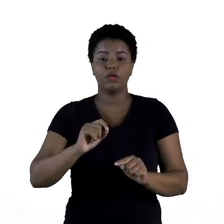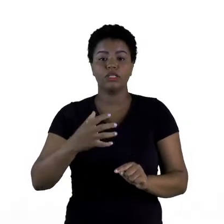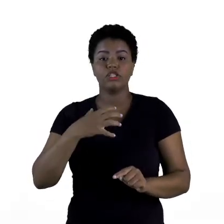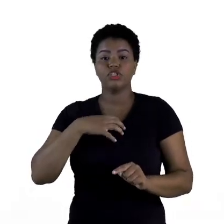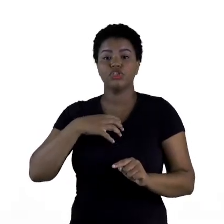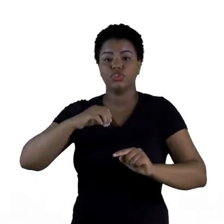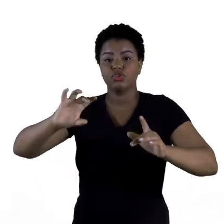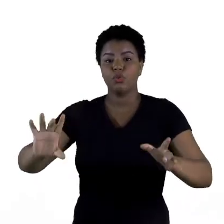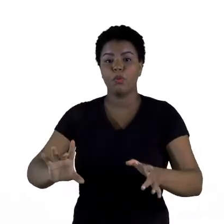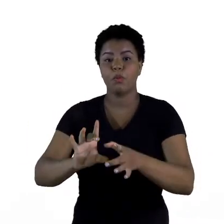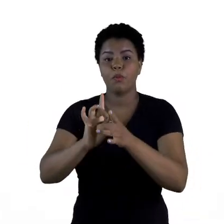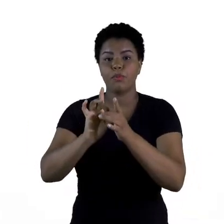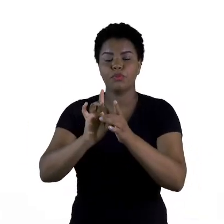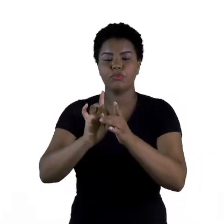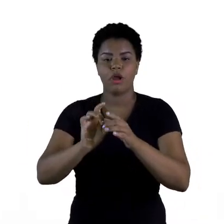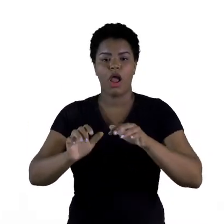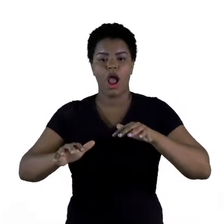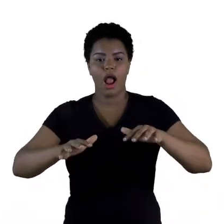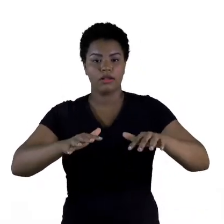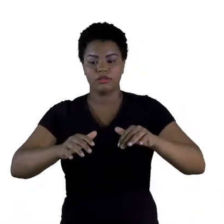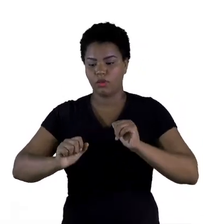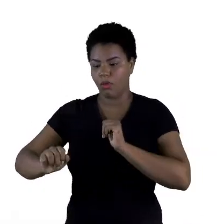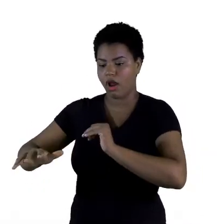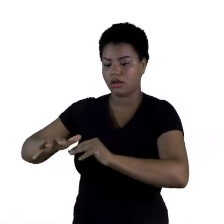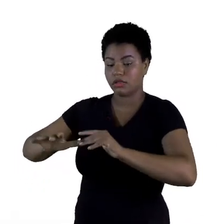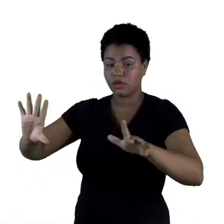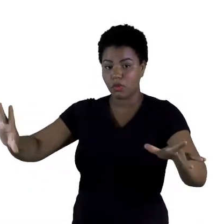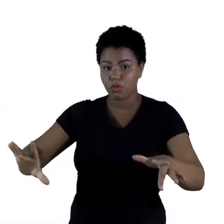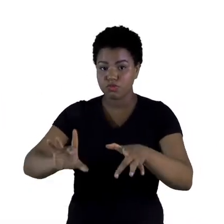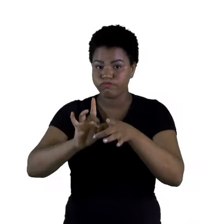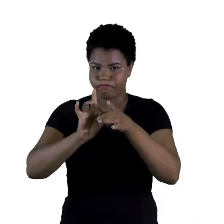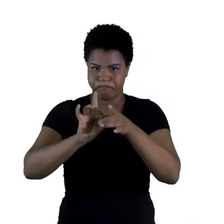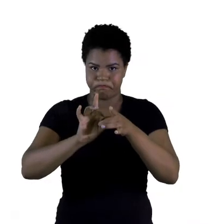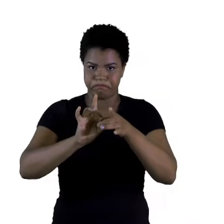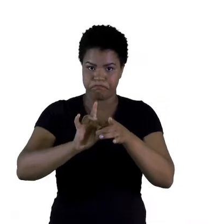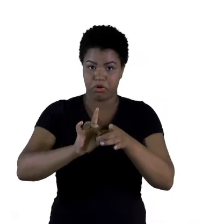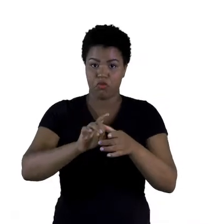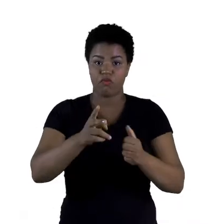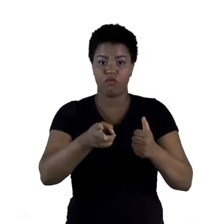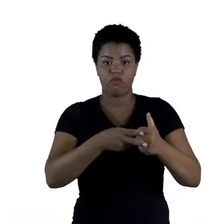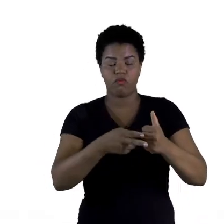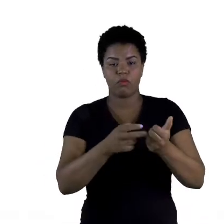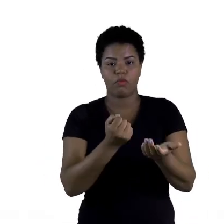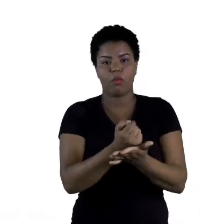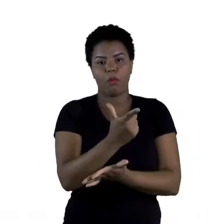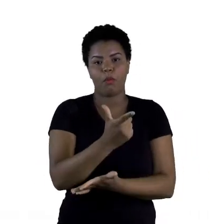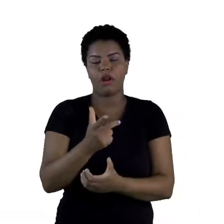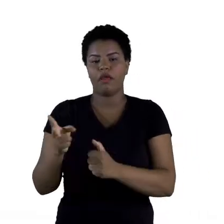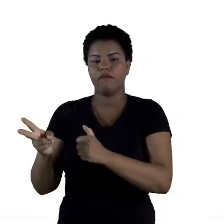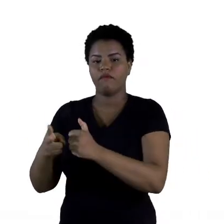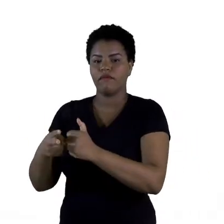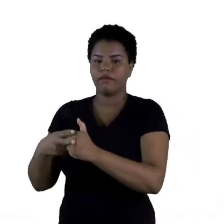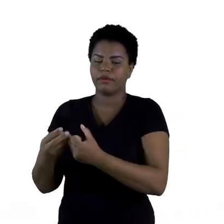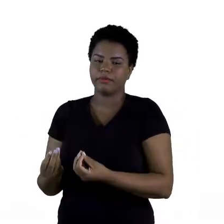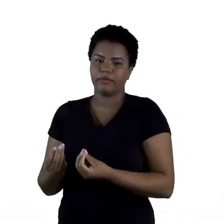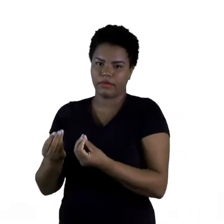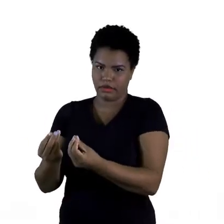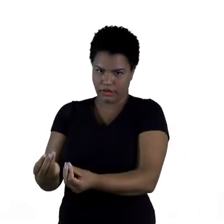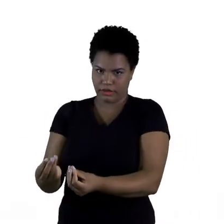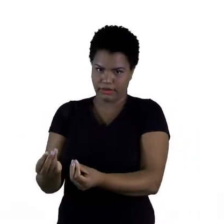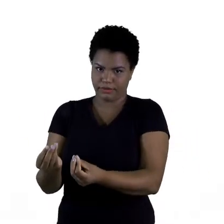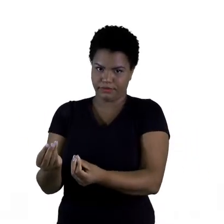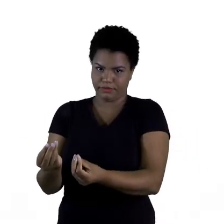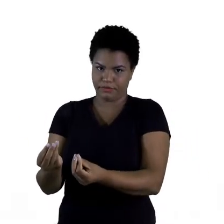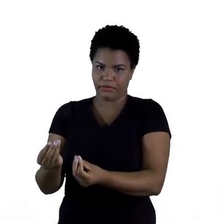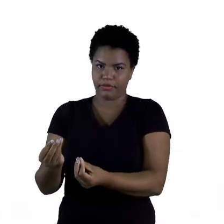uma ação à outra, o verbo comprar com o verbo entregar. Então,